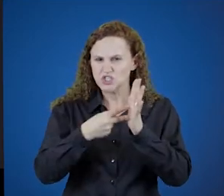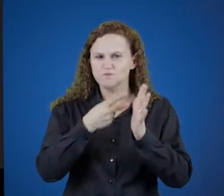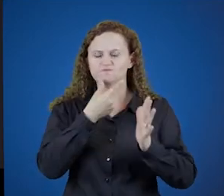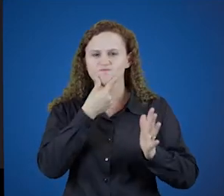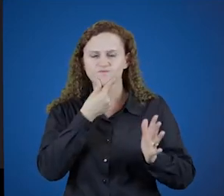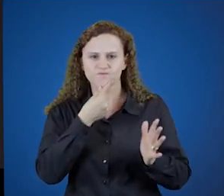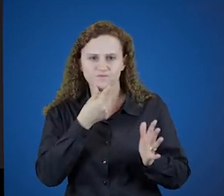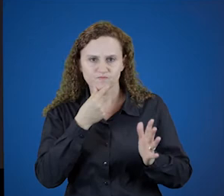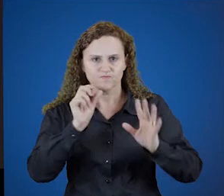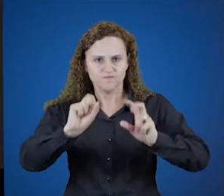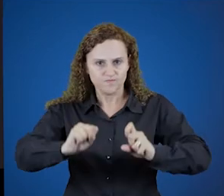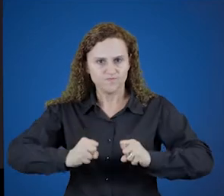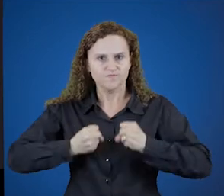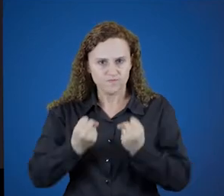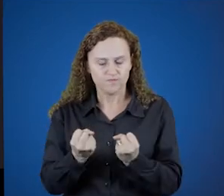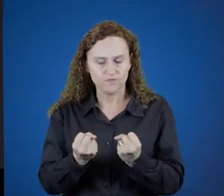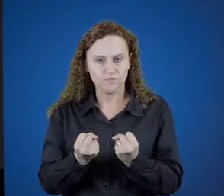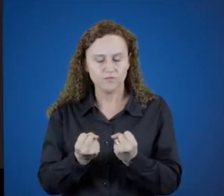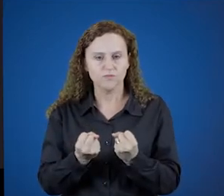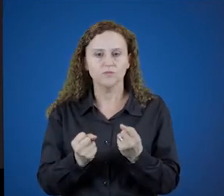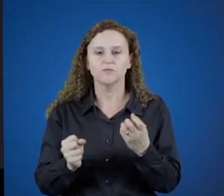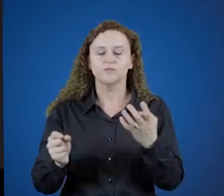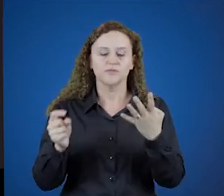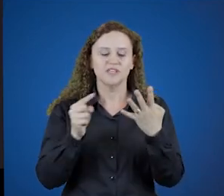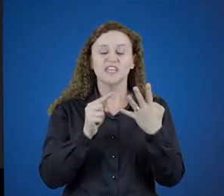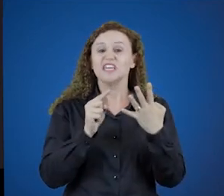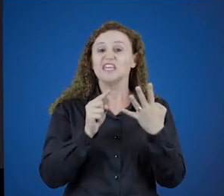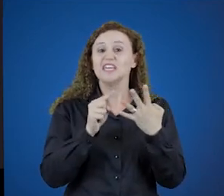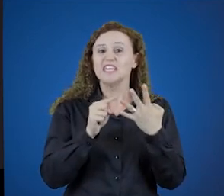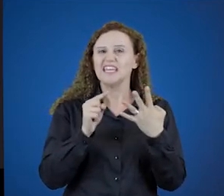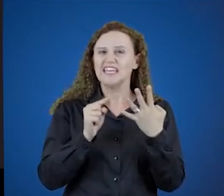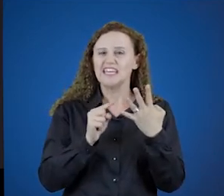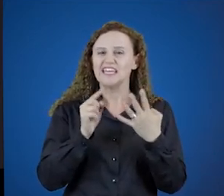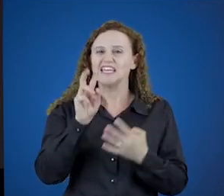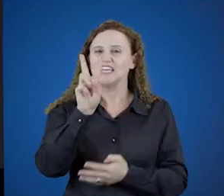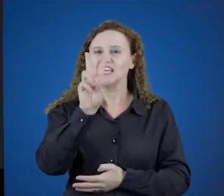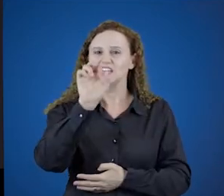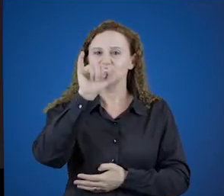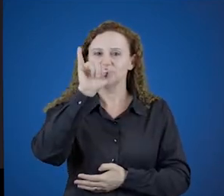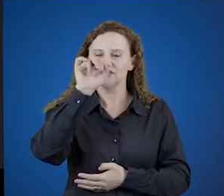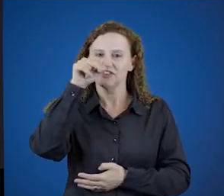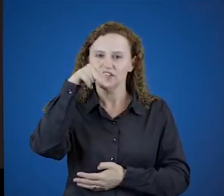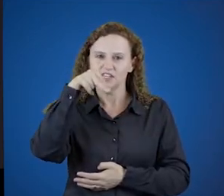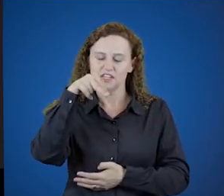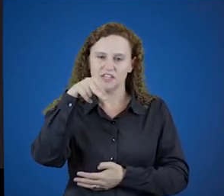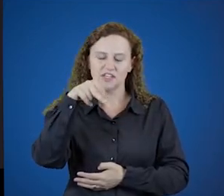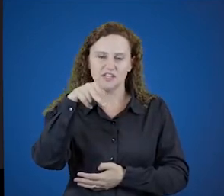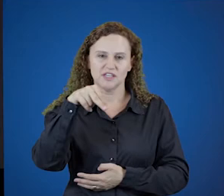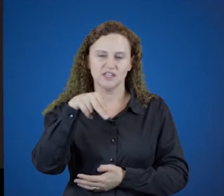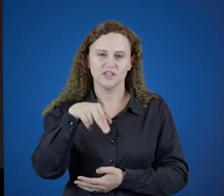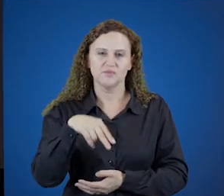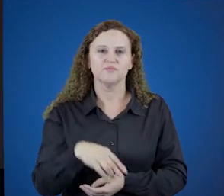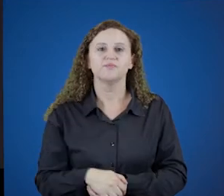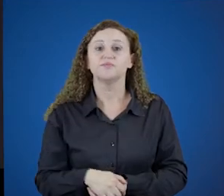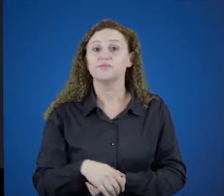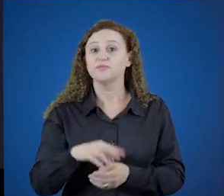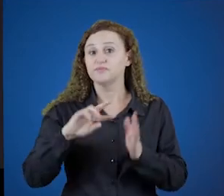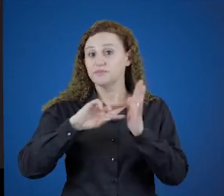macho de viril de potente e vi no significa vinho